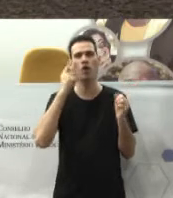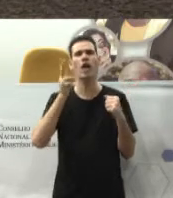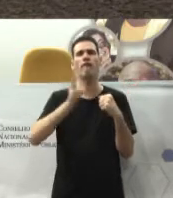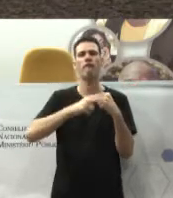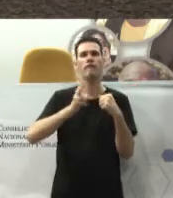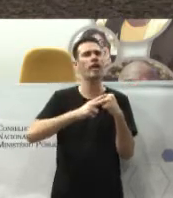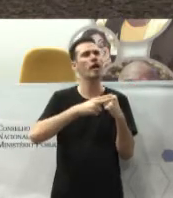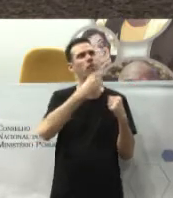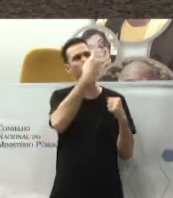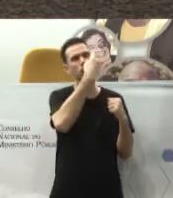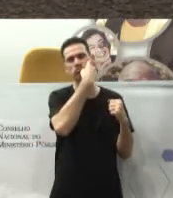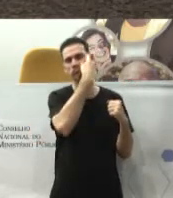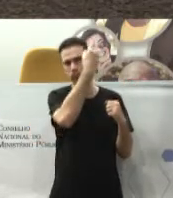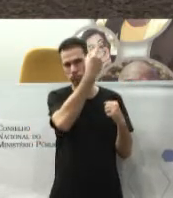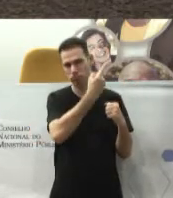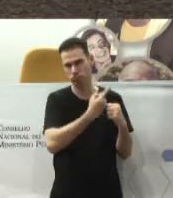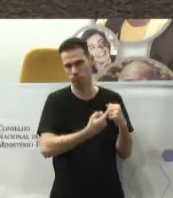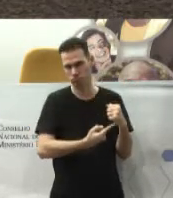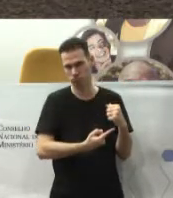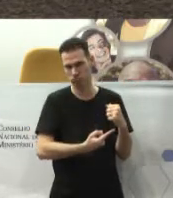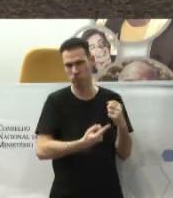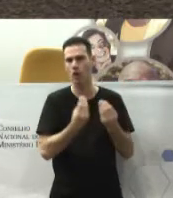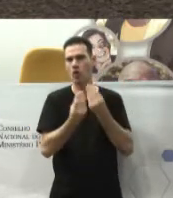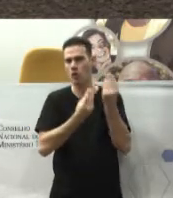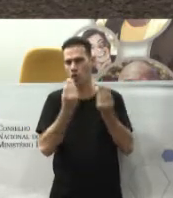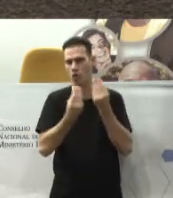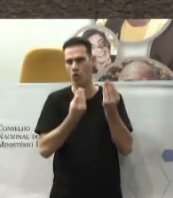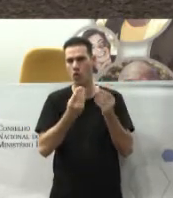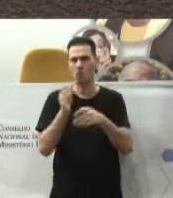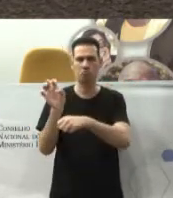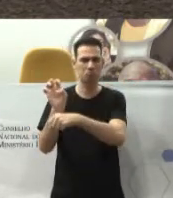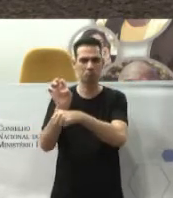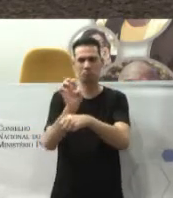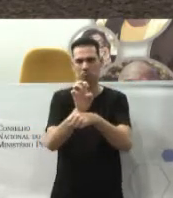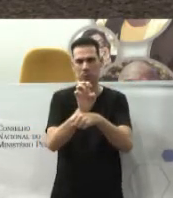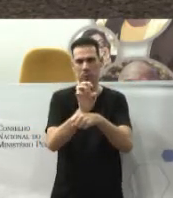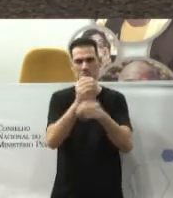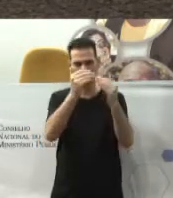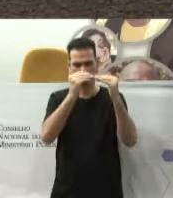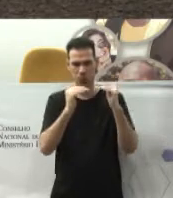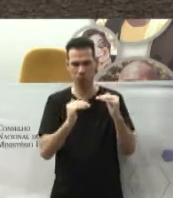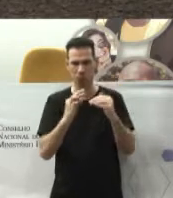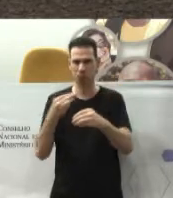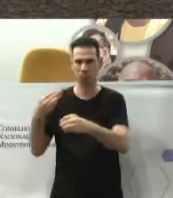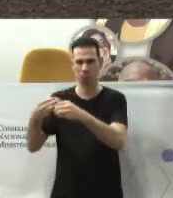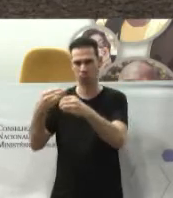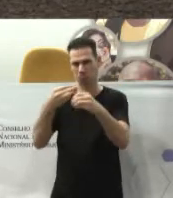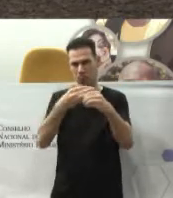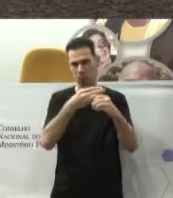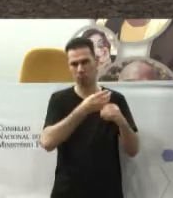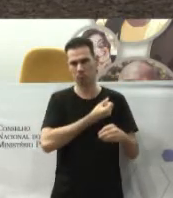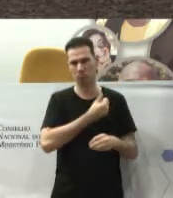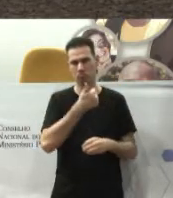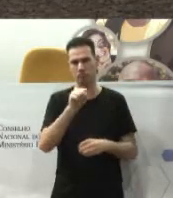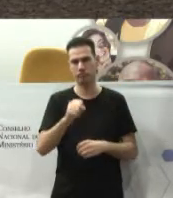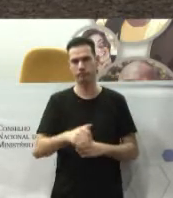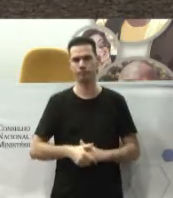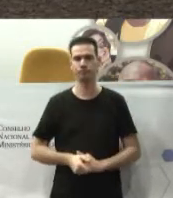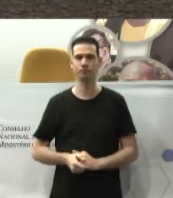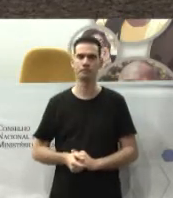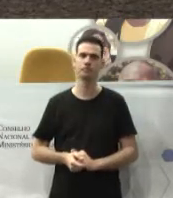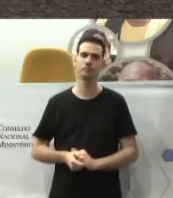para vocês perceberem como é que isso funciona. Estados aqui e depois municípios no 18.